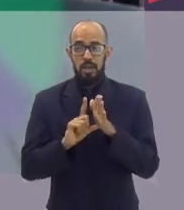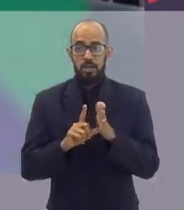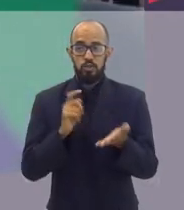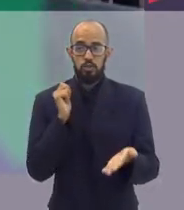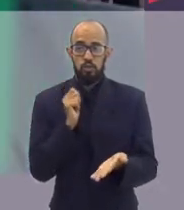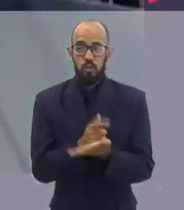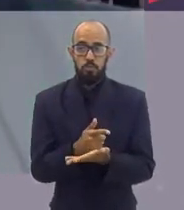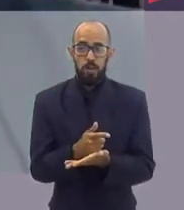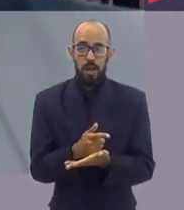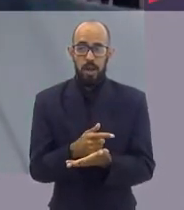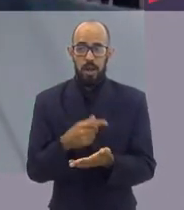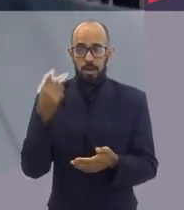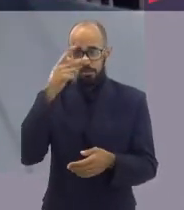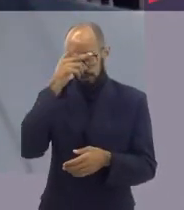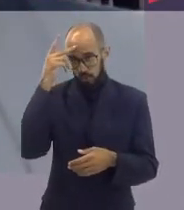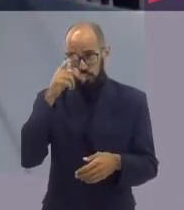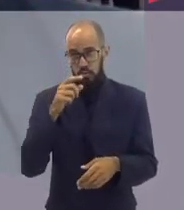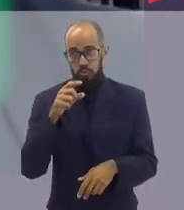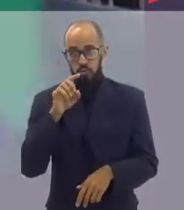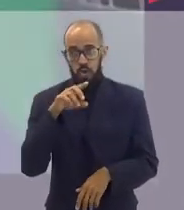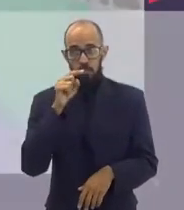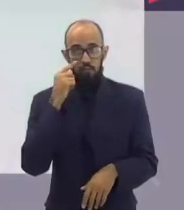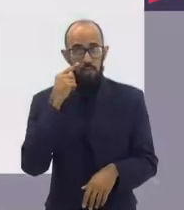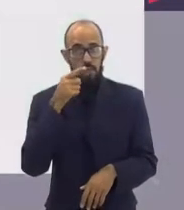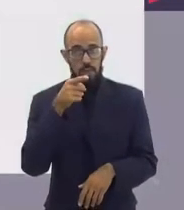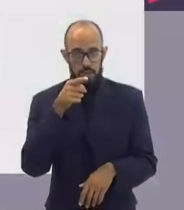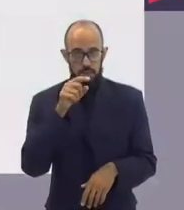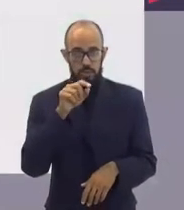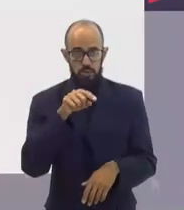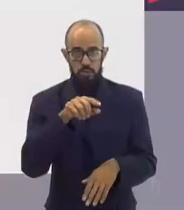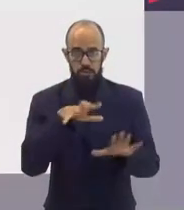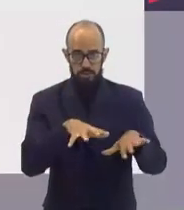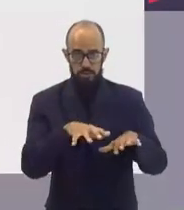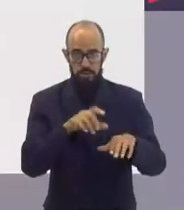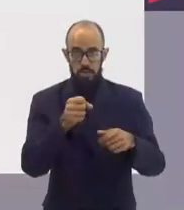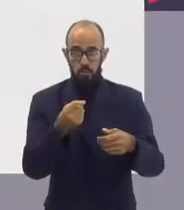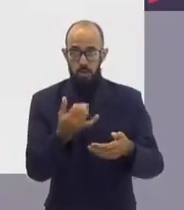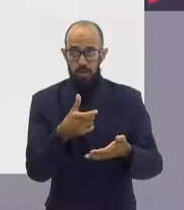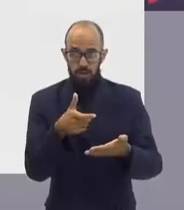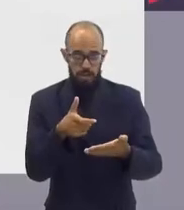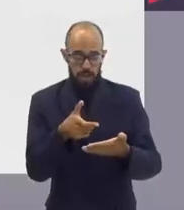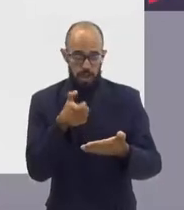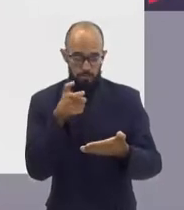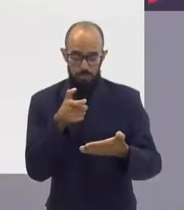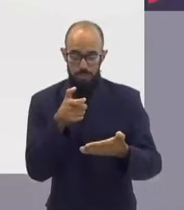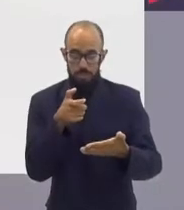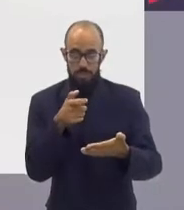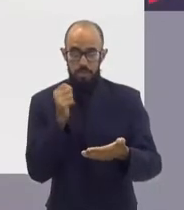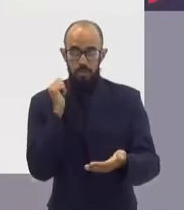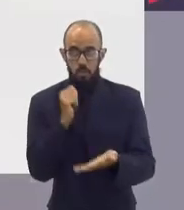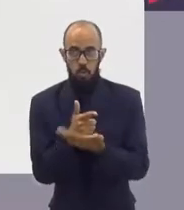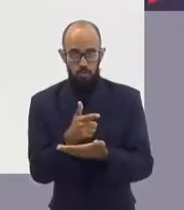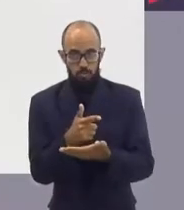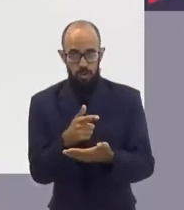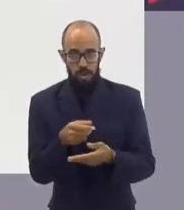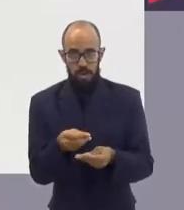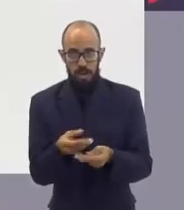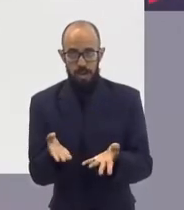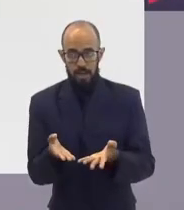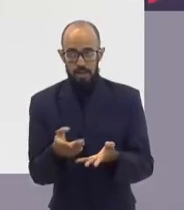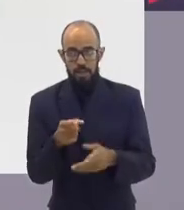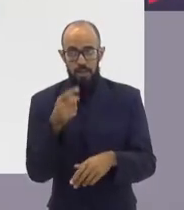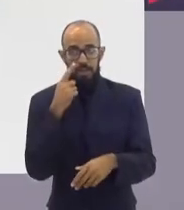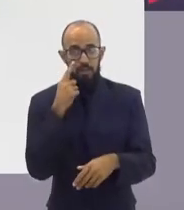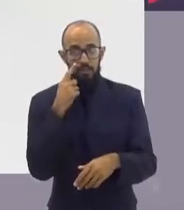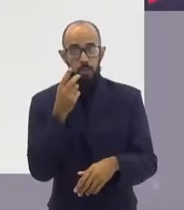Antes de comprar, o jogador só vê isso aqui. Dá. E aí, quando ele abre, né, quando ele chega na carta, ele compra a carta, ele